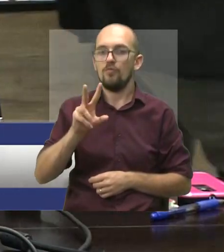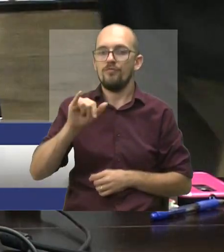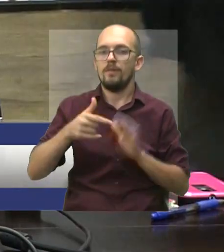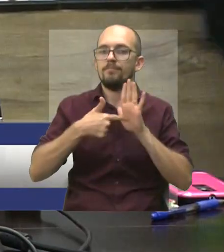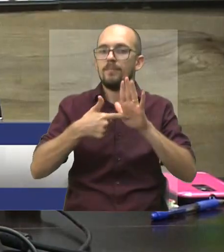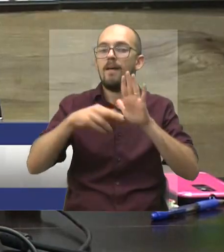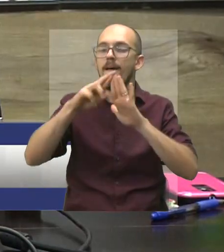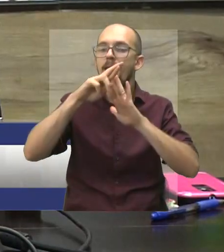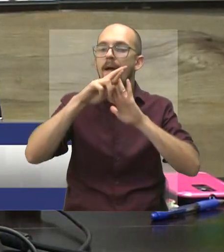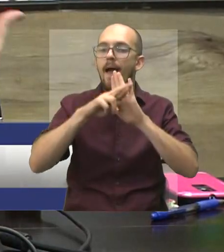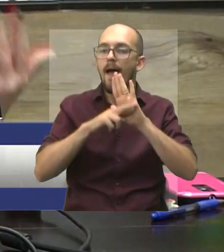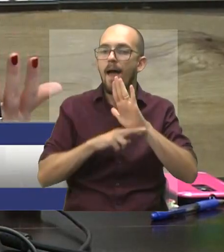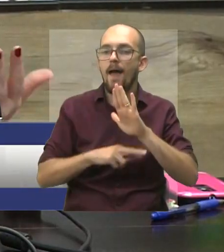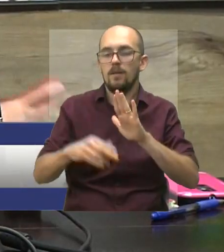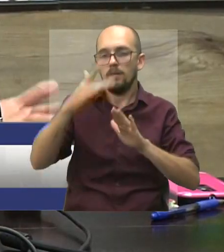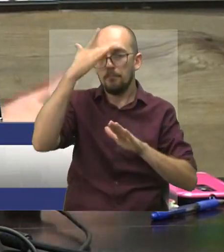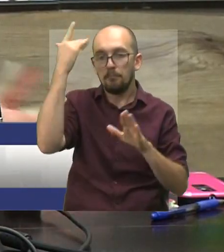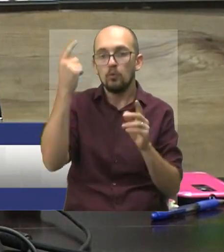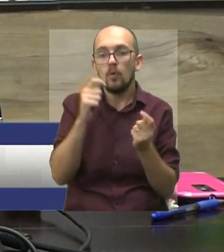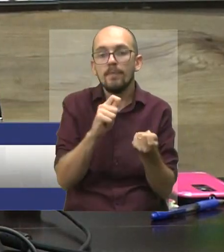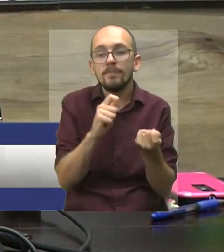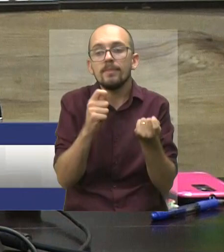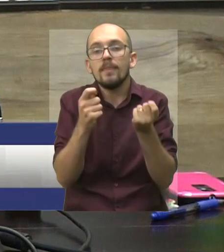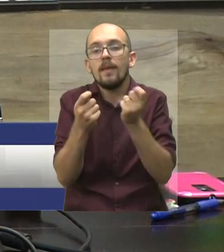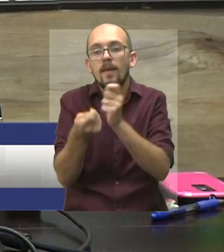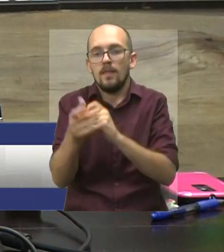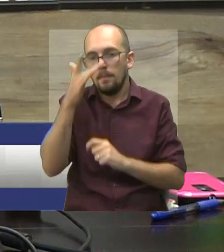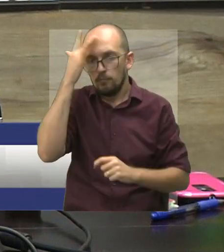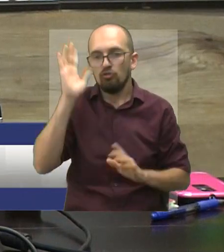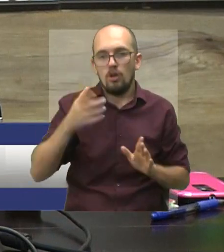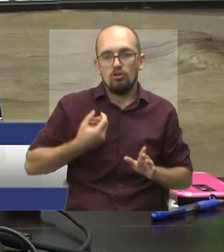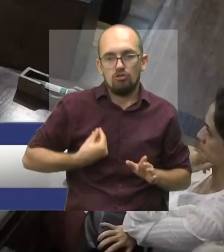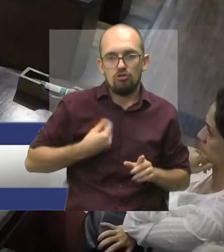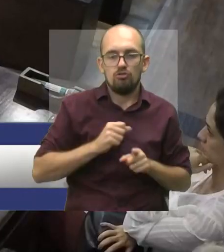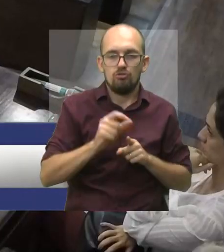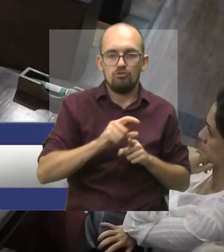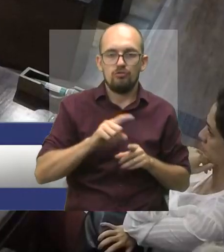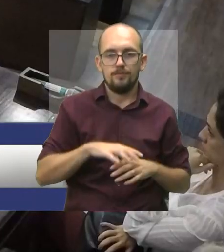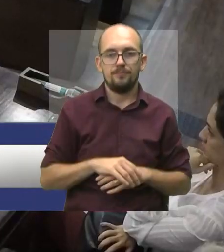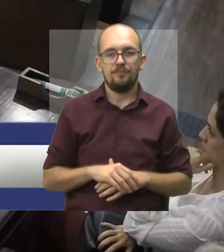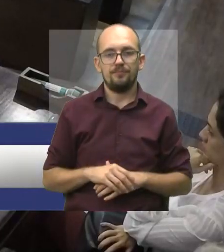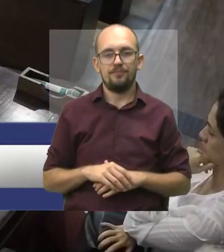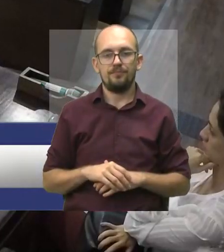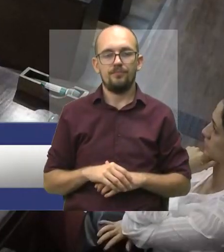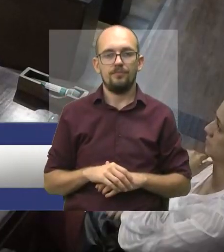para aqueles que aí estão contribuindo no sistema.